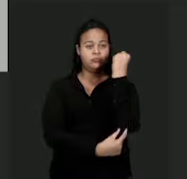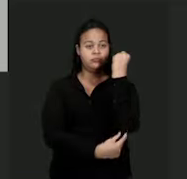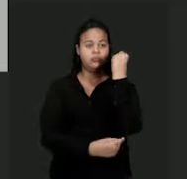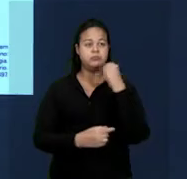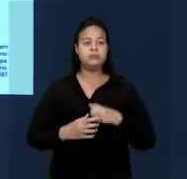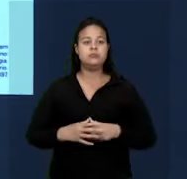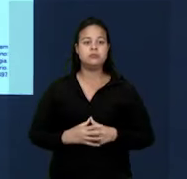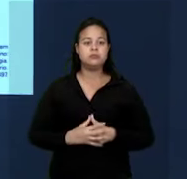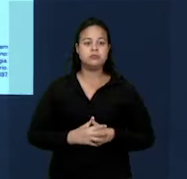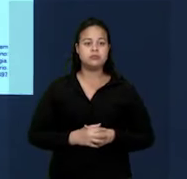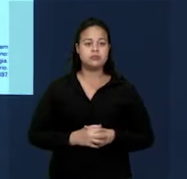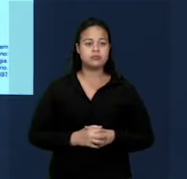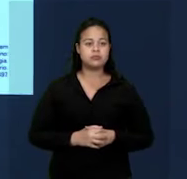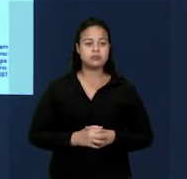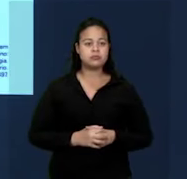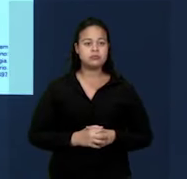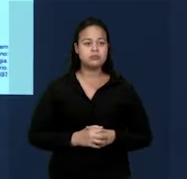vértebras.